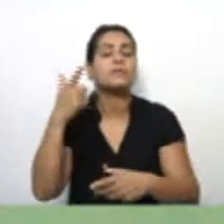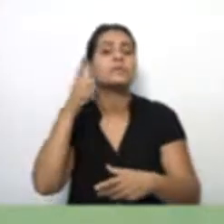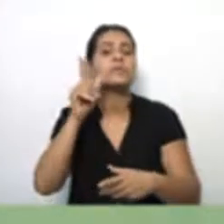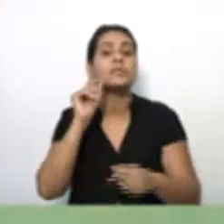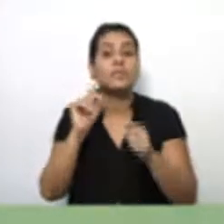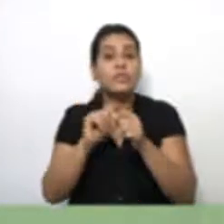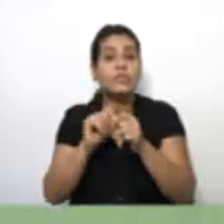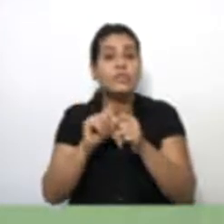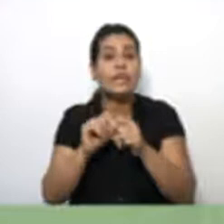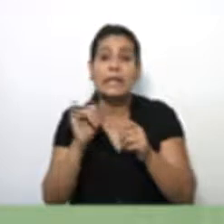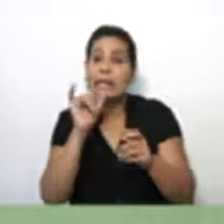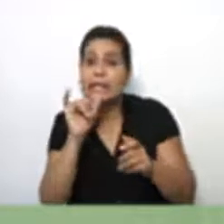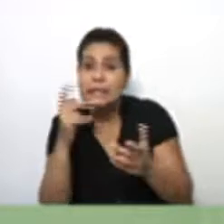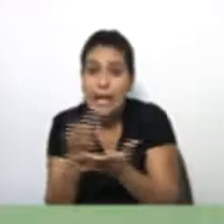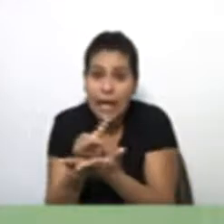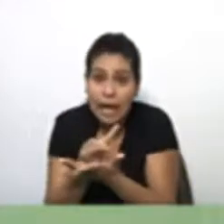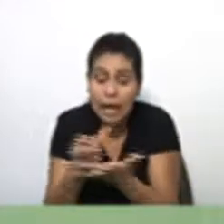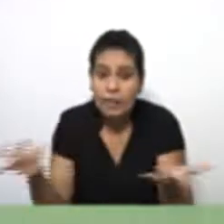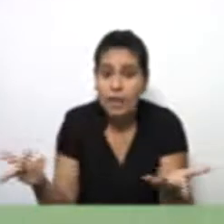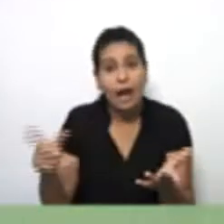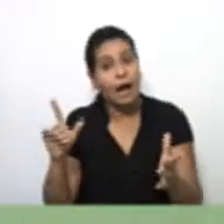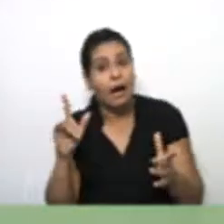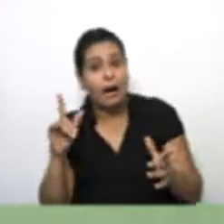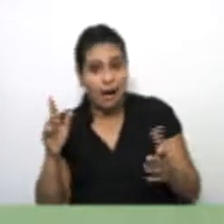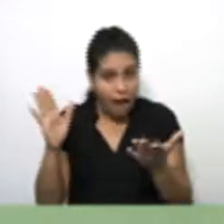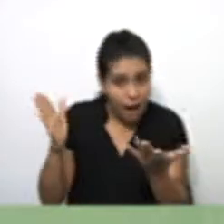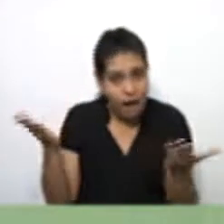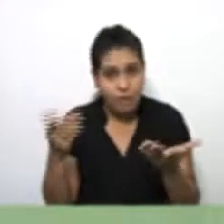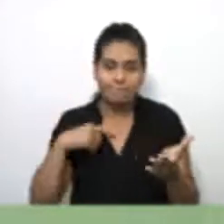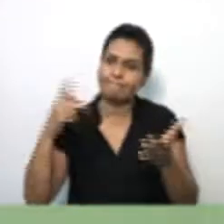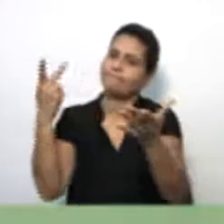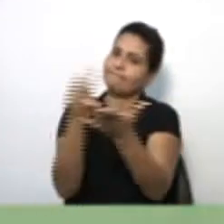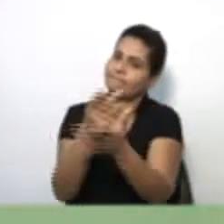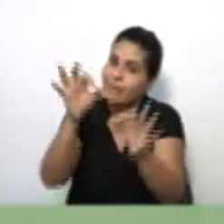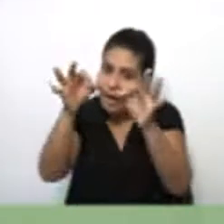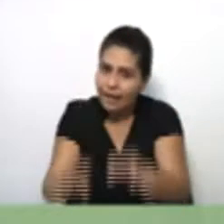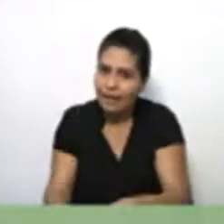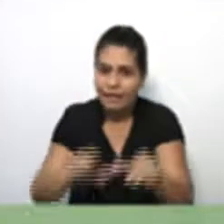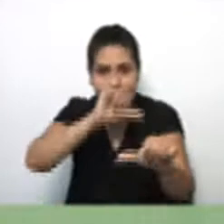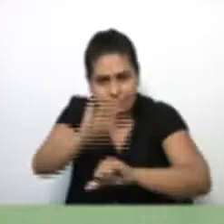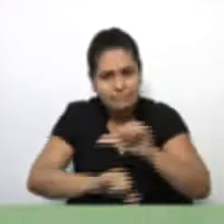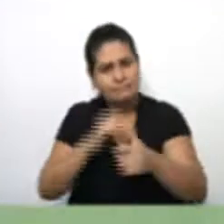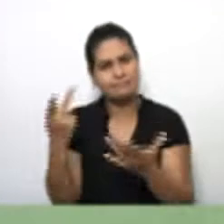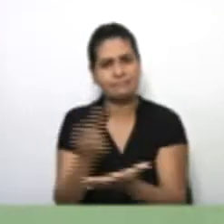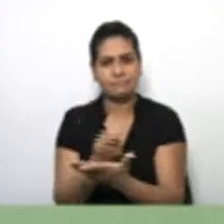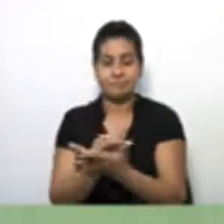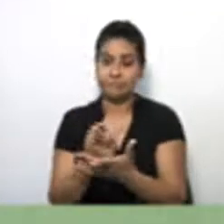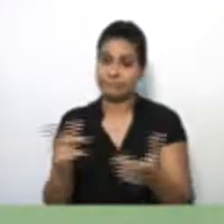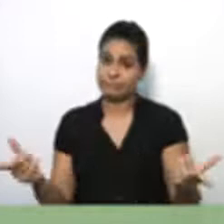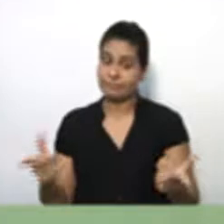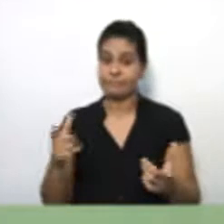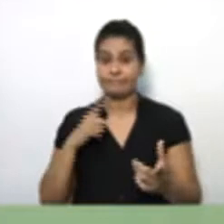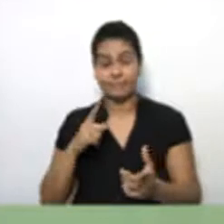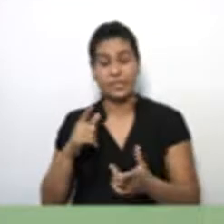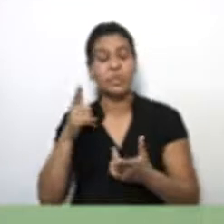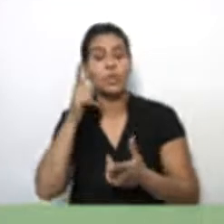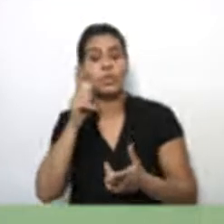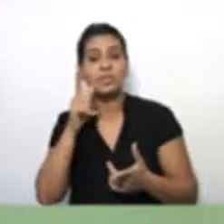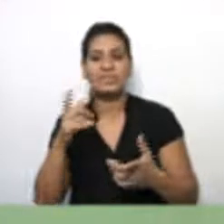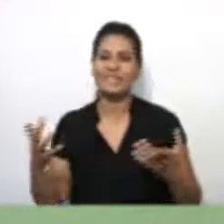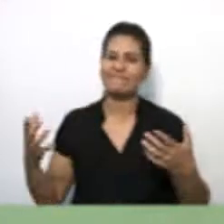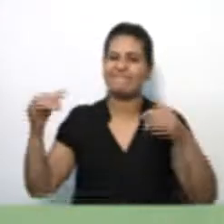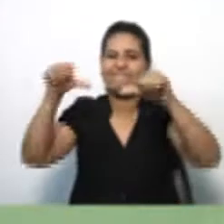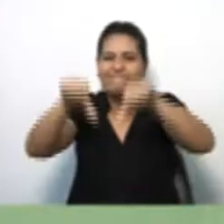medidas corretivas. Né? Se tiver alguma coisa errada, você vai corrigir. Né? E se o ritmo do progresso, é claro, for